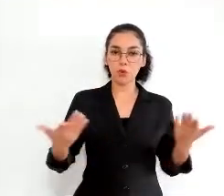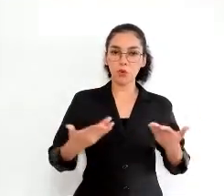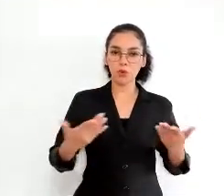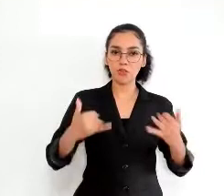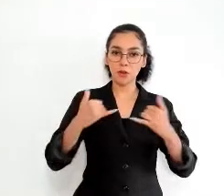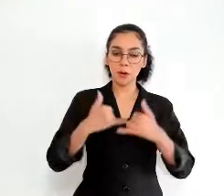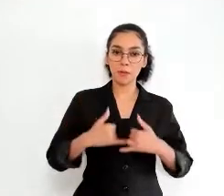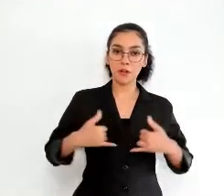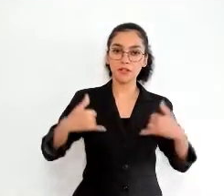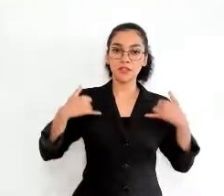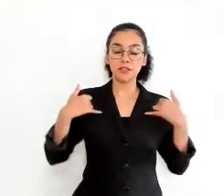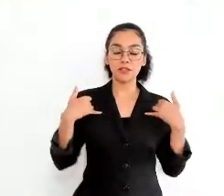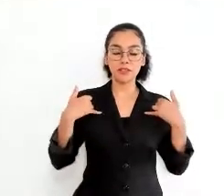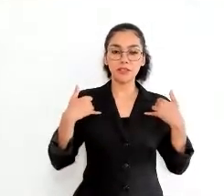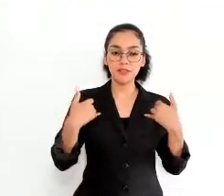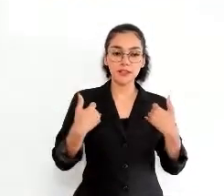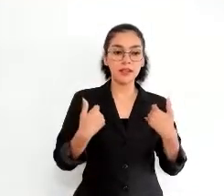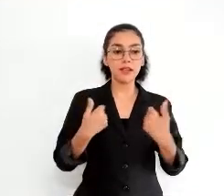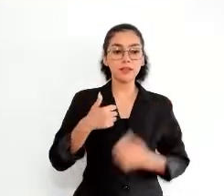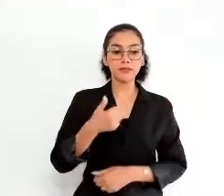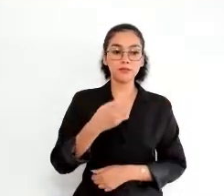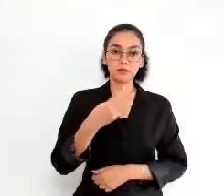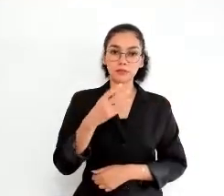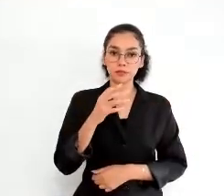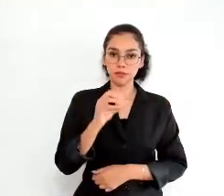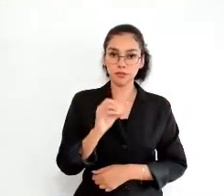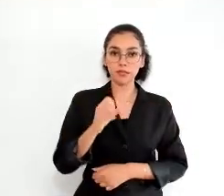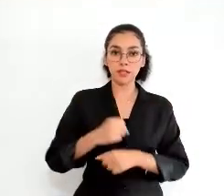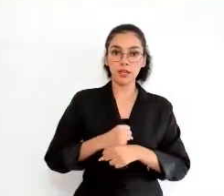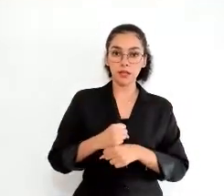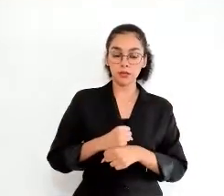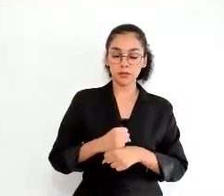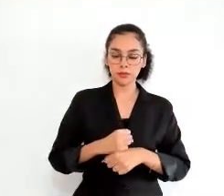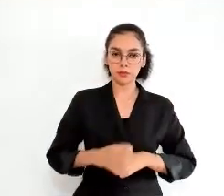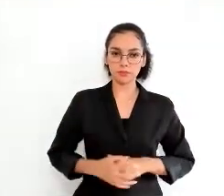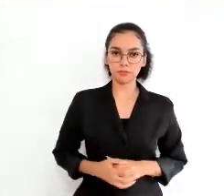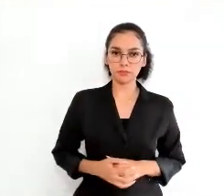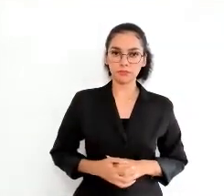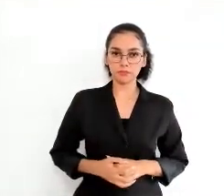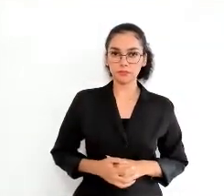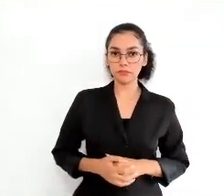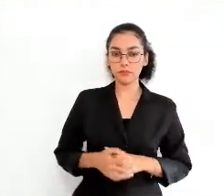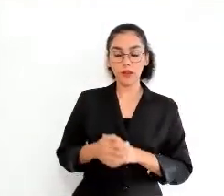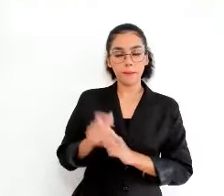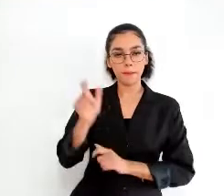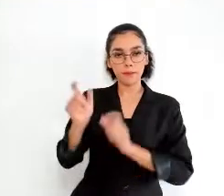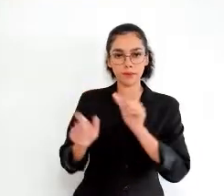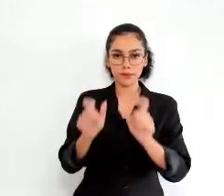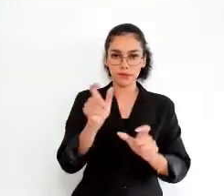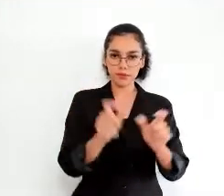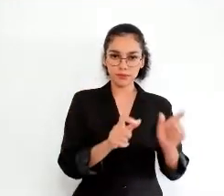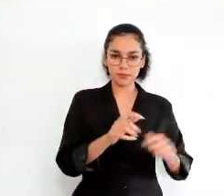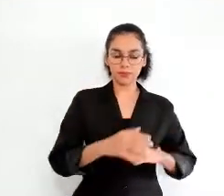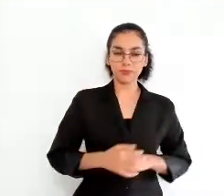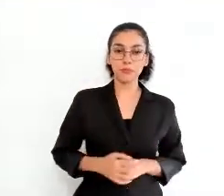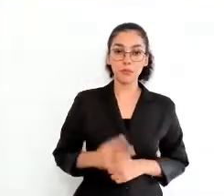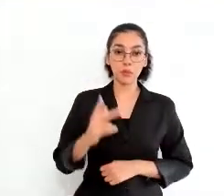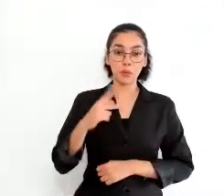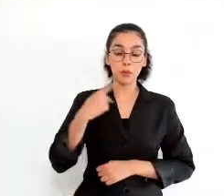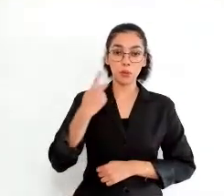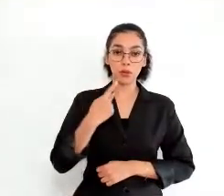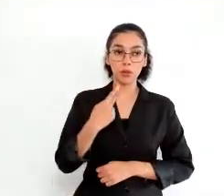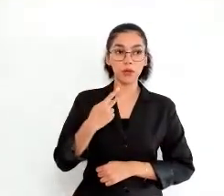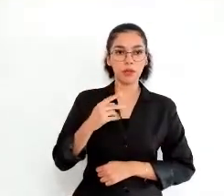dos 130 anos as seguintes personalidades: Procurador do Estado